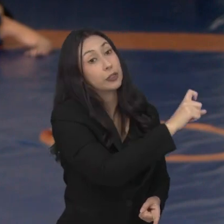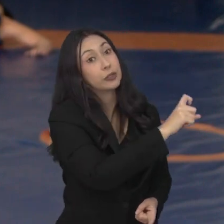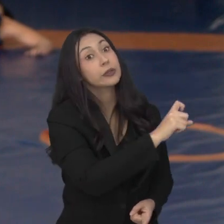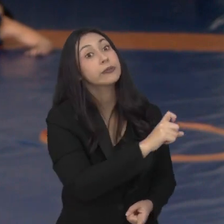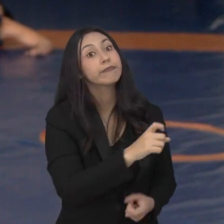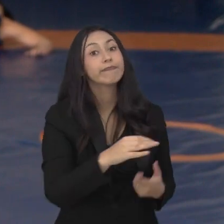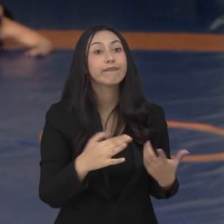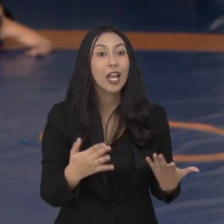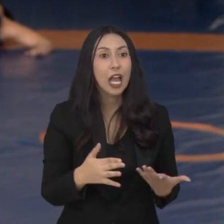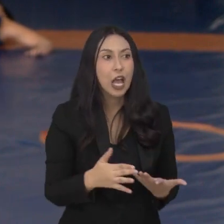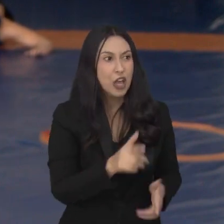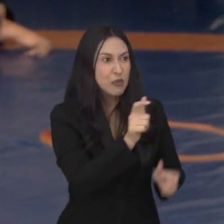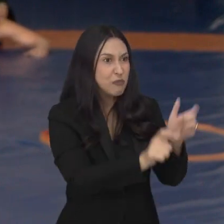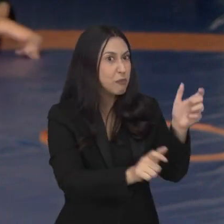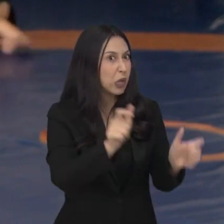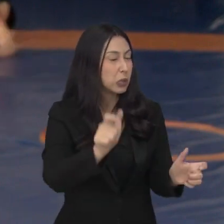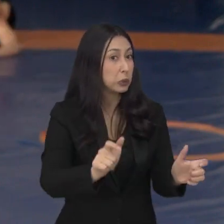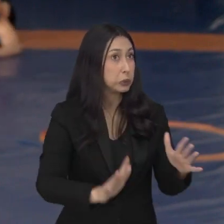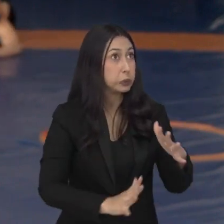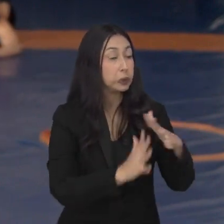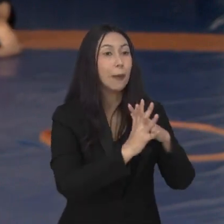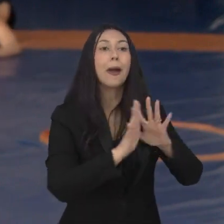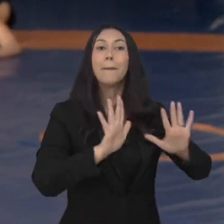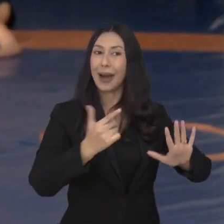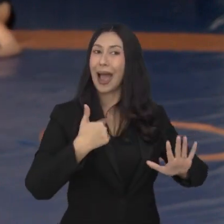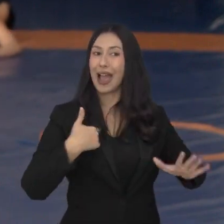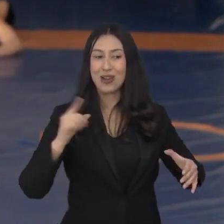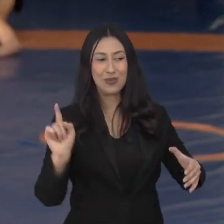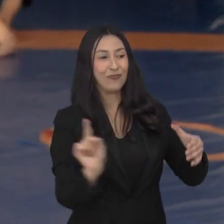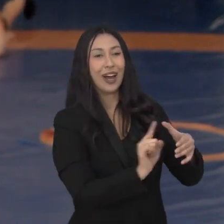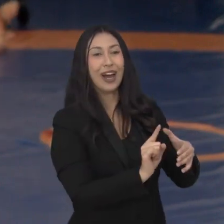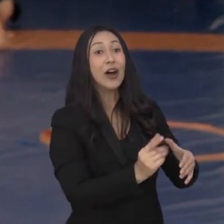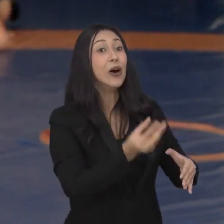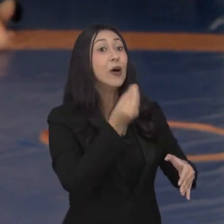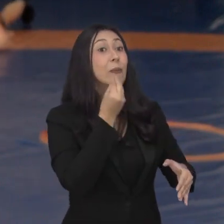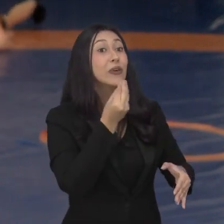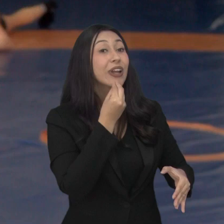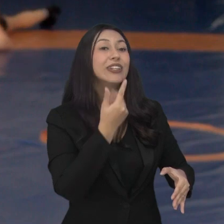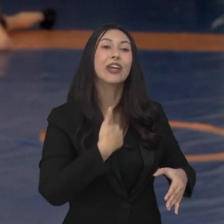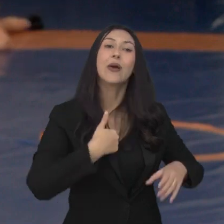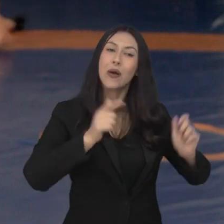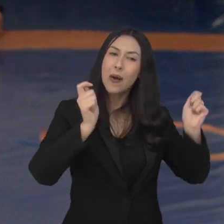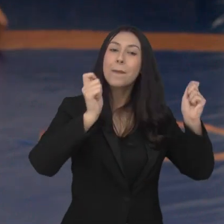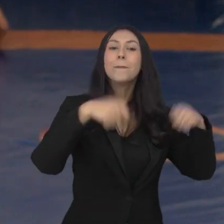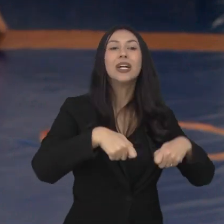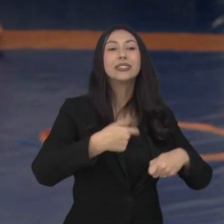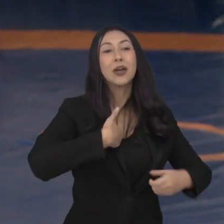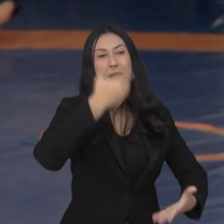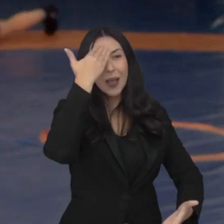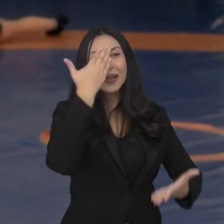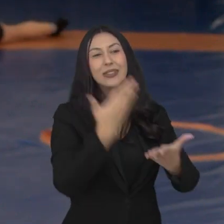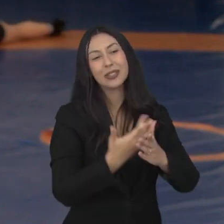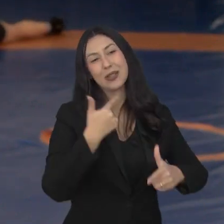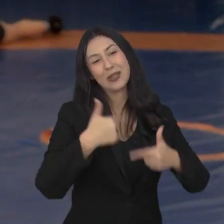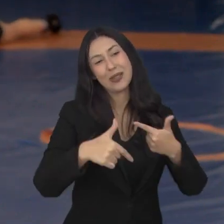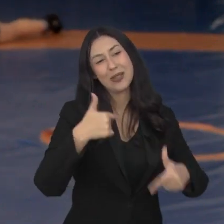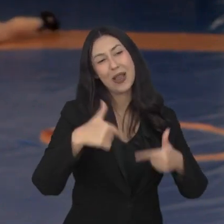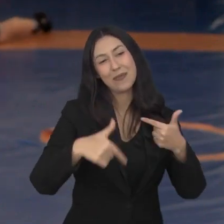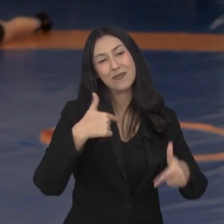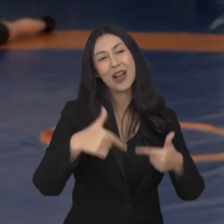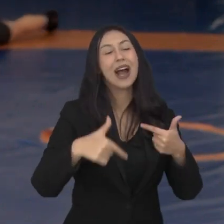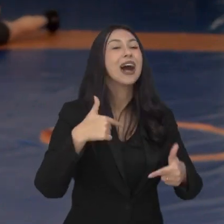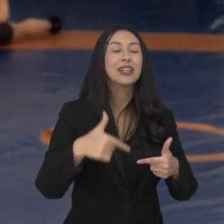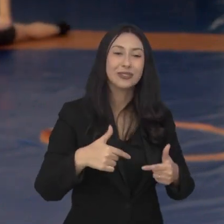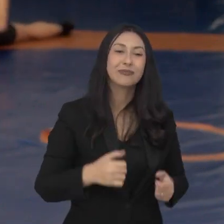não tem para onde correr, né? São meninas bravas, mas eu estou lá no meio também. Eu acho que só tem oportunidade, tem chance de quem está lá. Eu estou confiante